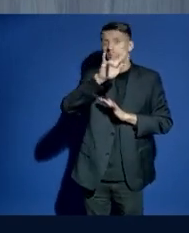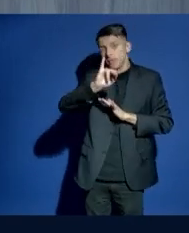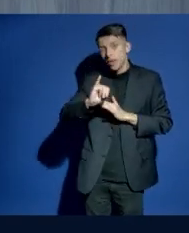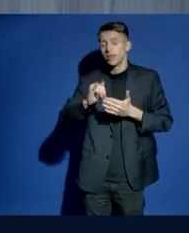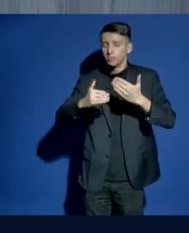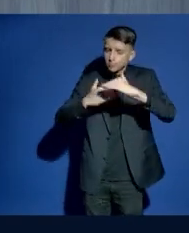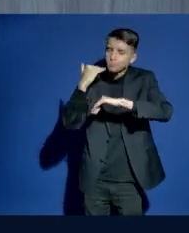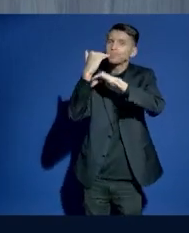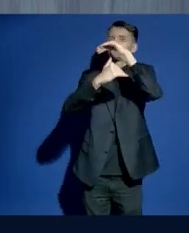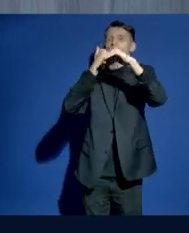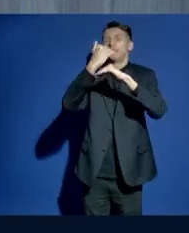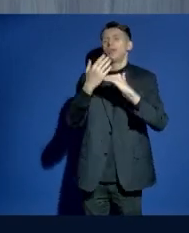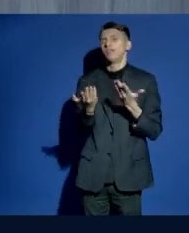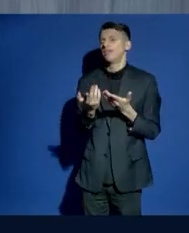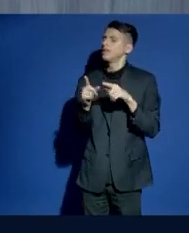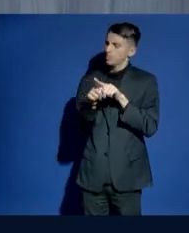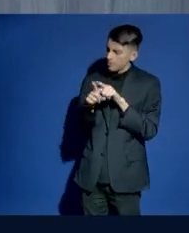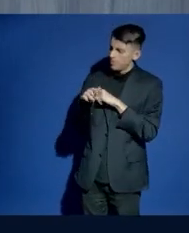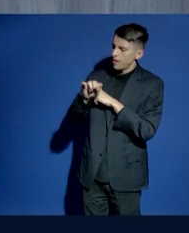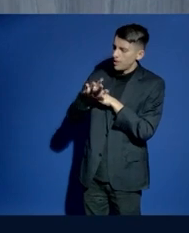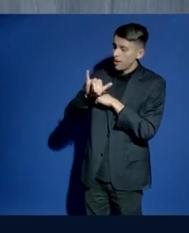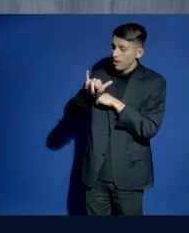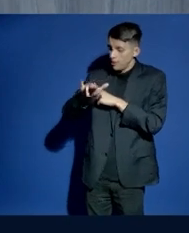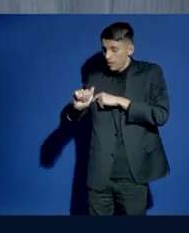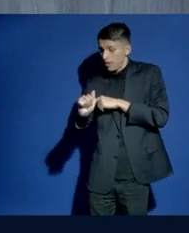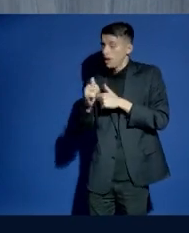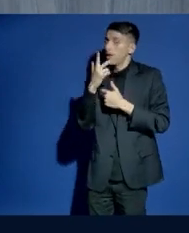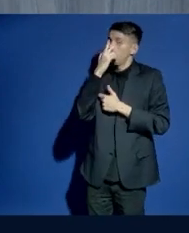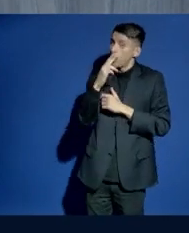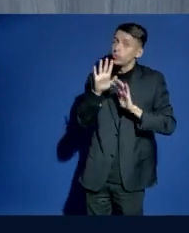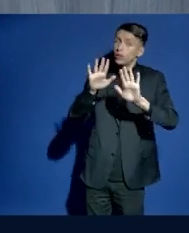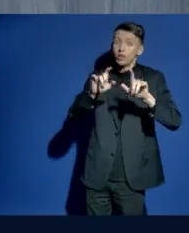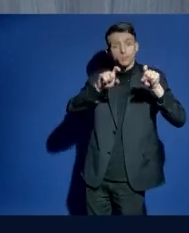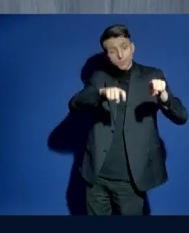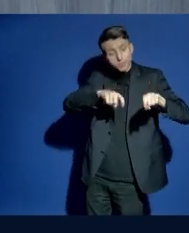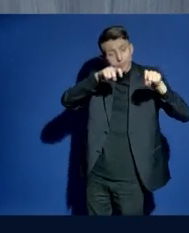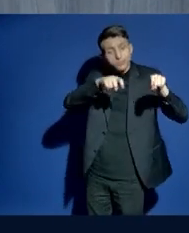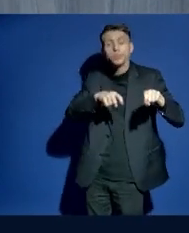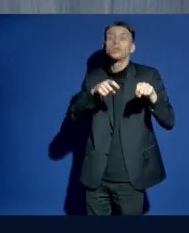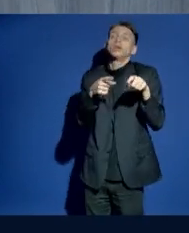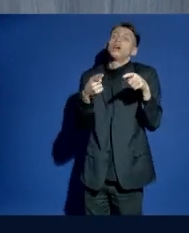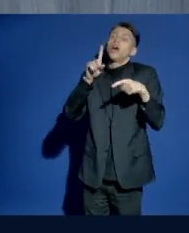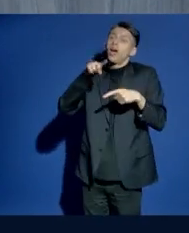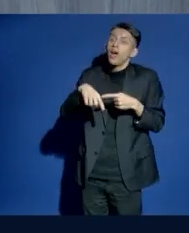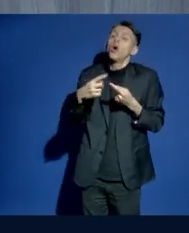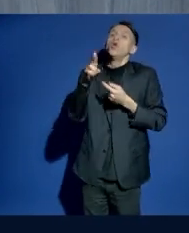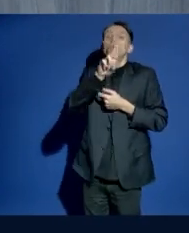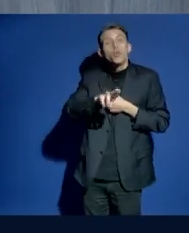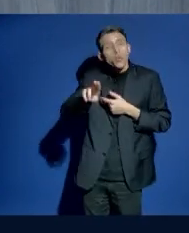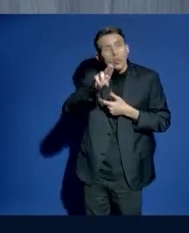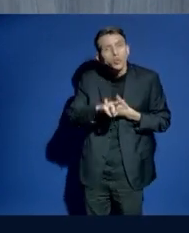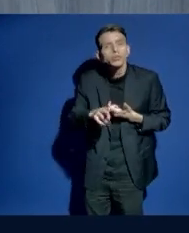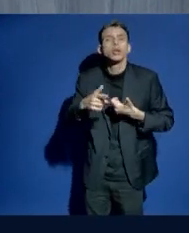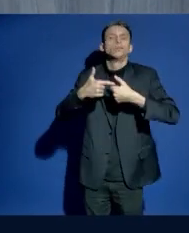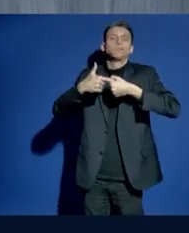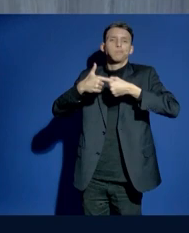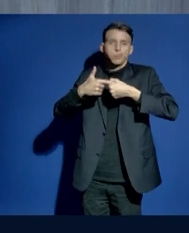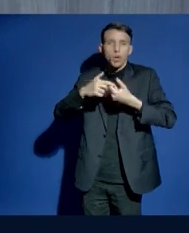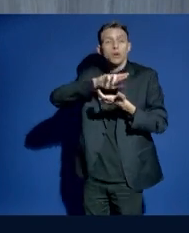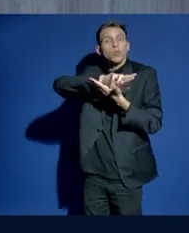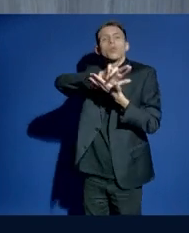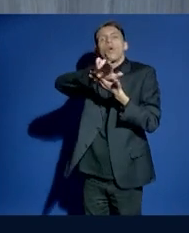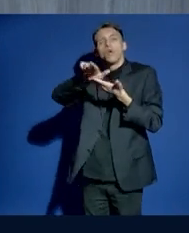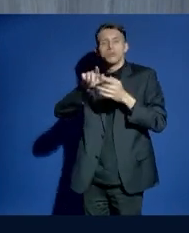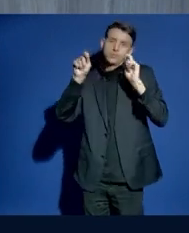grande vem do Agro E além disso Mariana é o Agro Ele também é um grande consumidor combustível Então você vai ter em House ali é uma forma de produzir